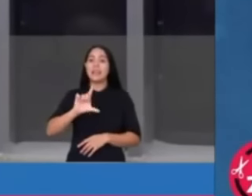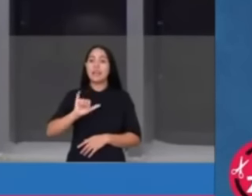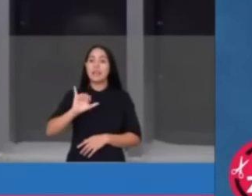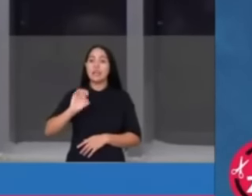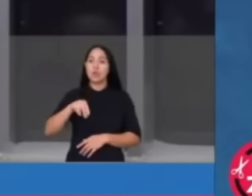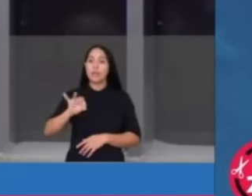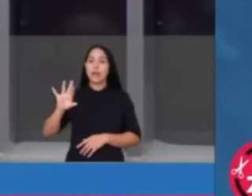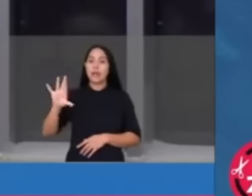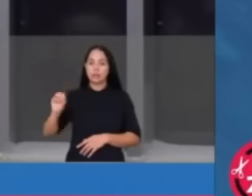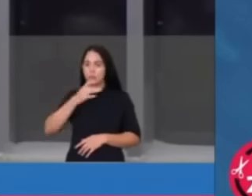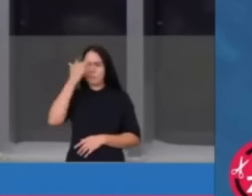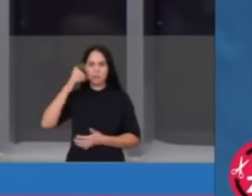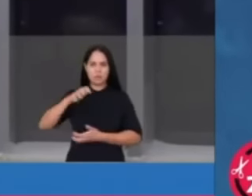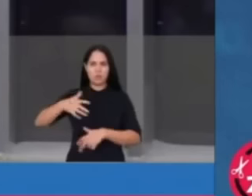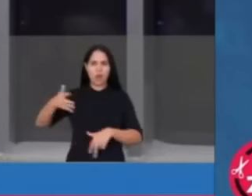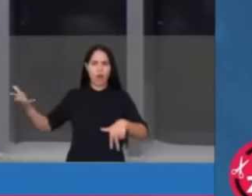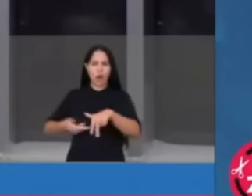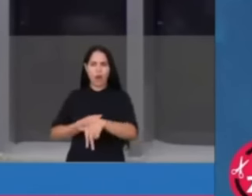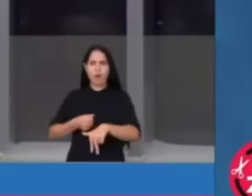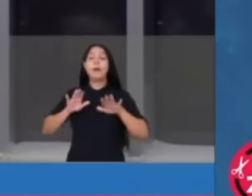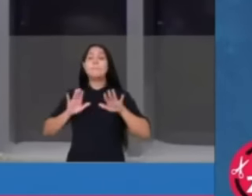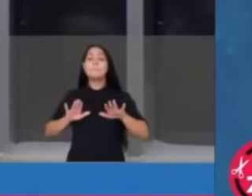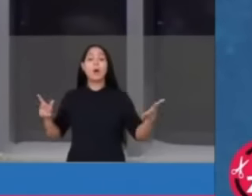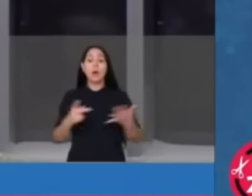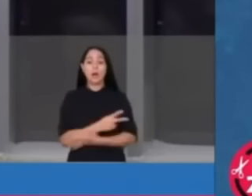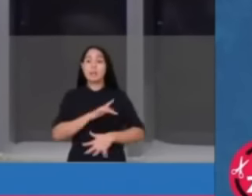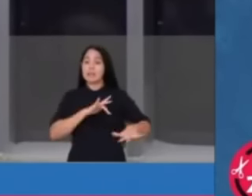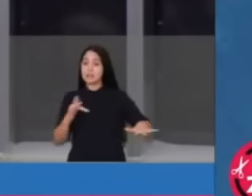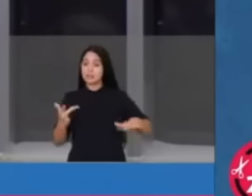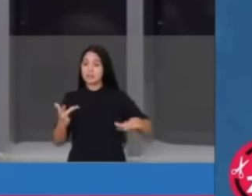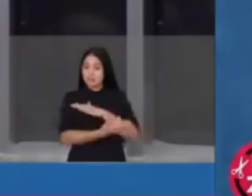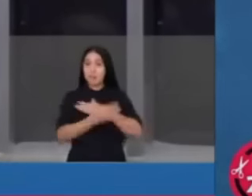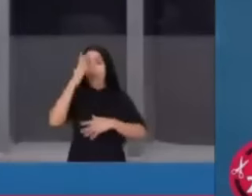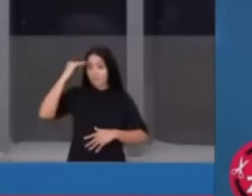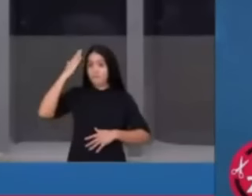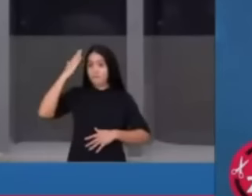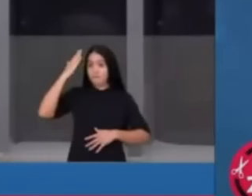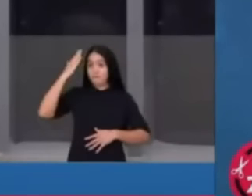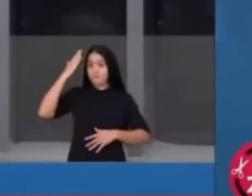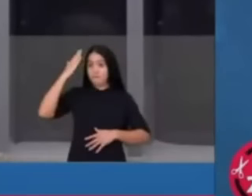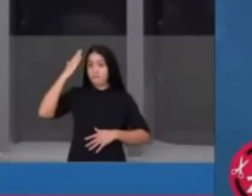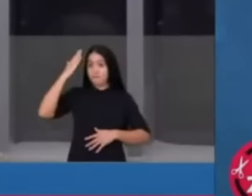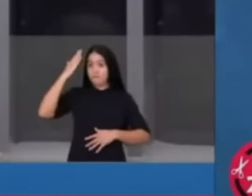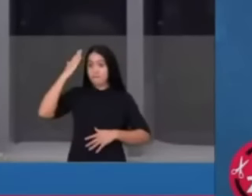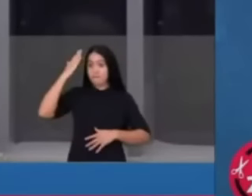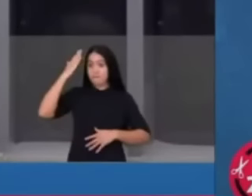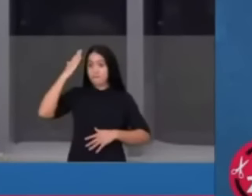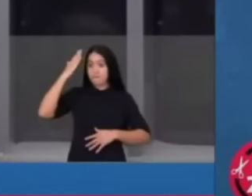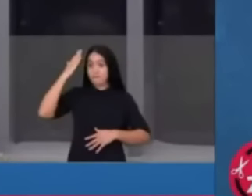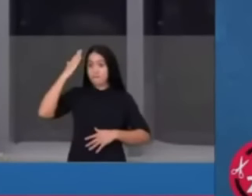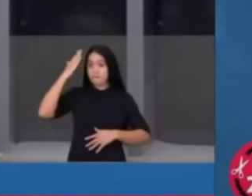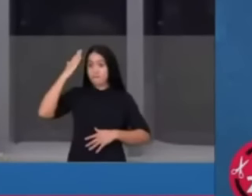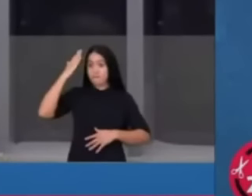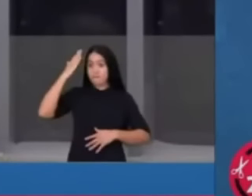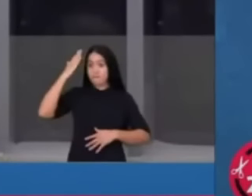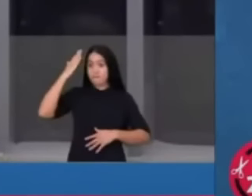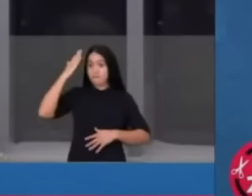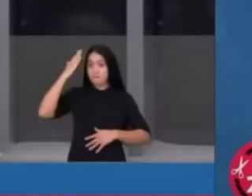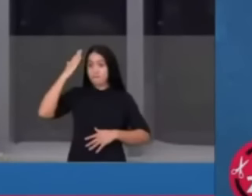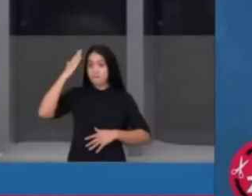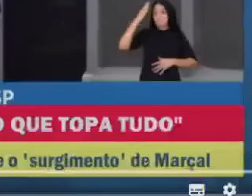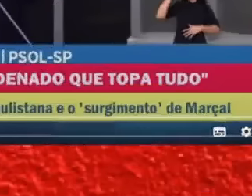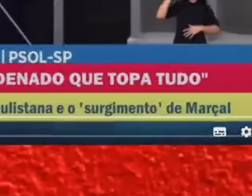esta figura enganadora tá fazendo sucesso nas redes sociais ele é capaz de Que bom que o Ivan Valente